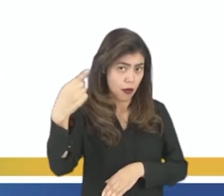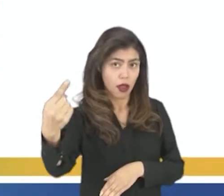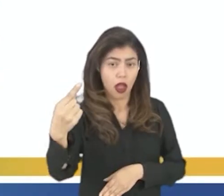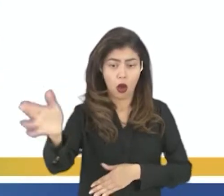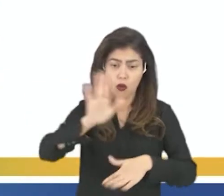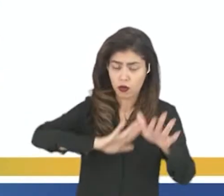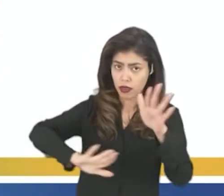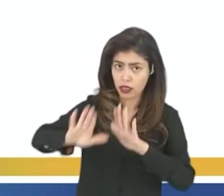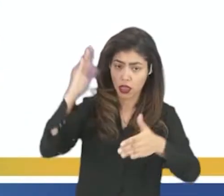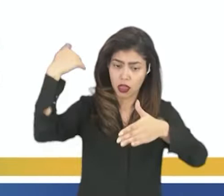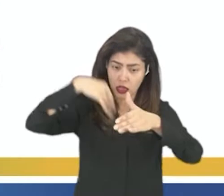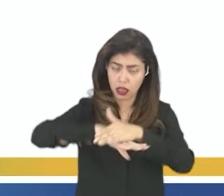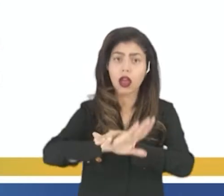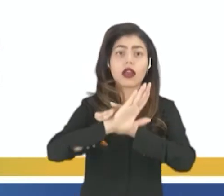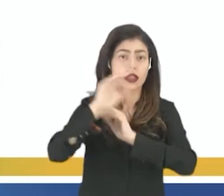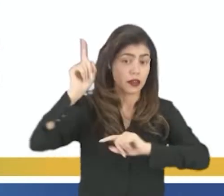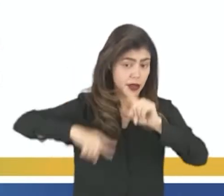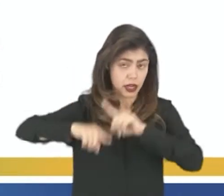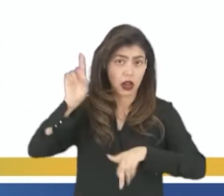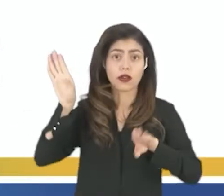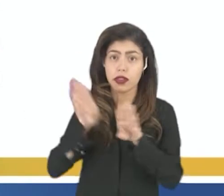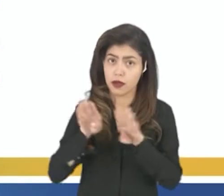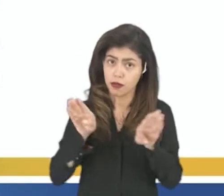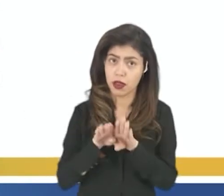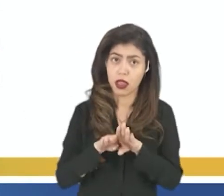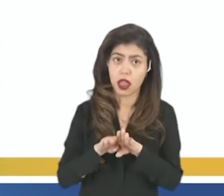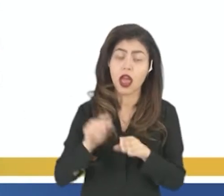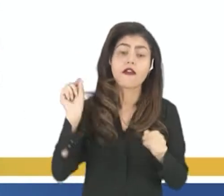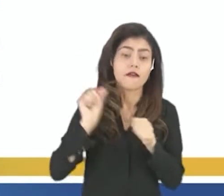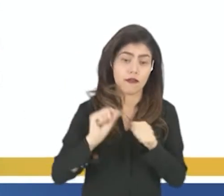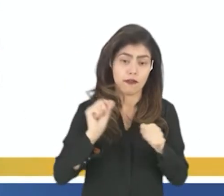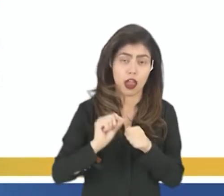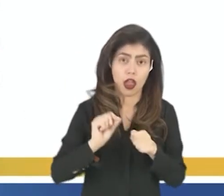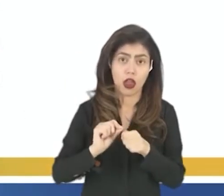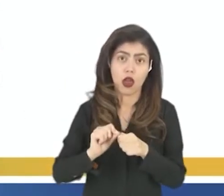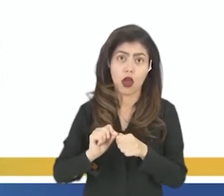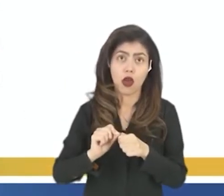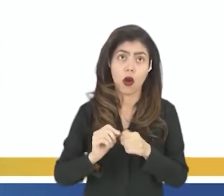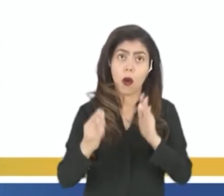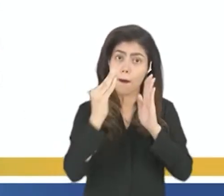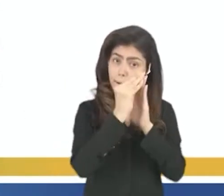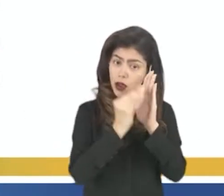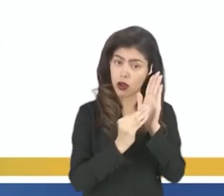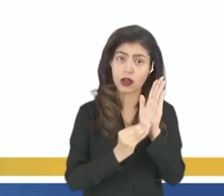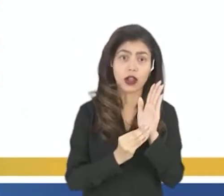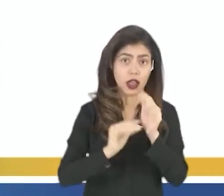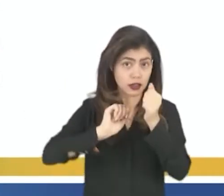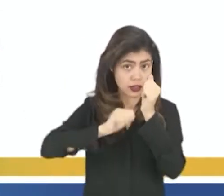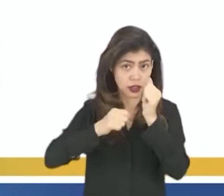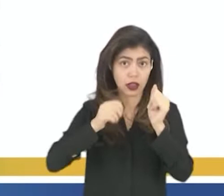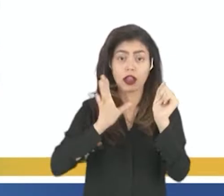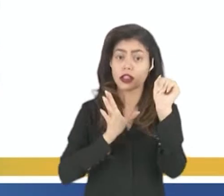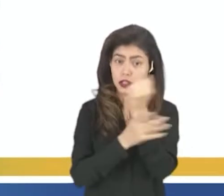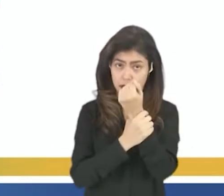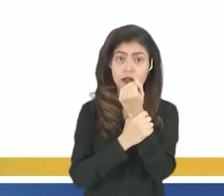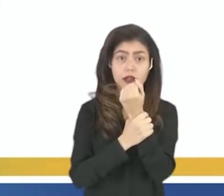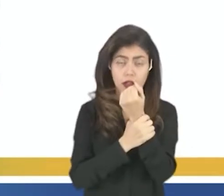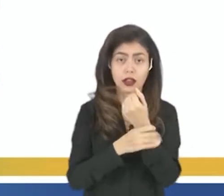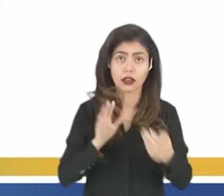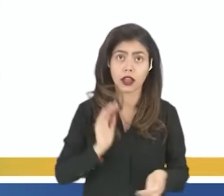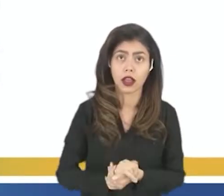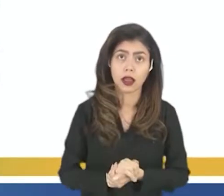tratamento e armazenamento desses materiais são realizadas em consonância com os padrões internacionais de segurança